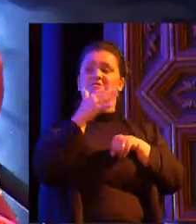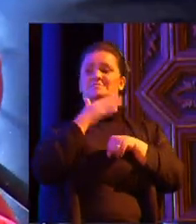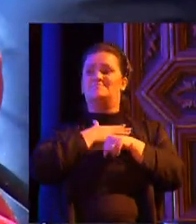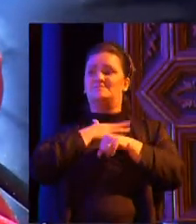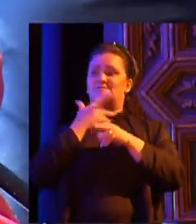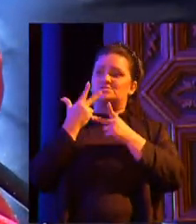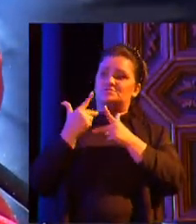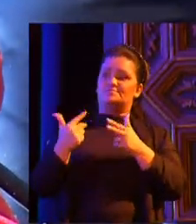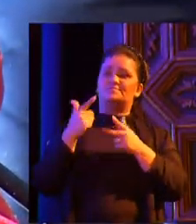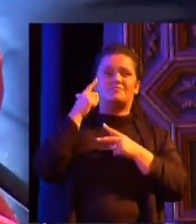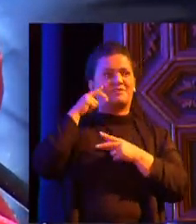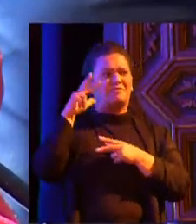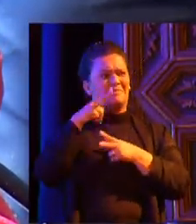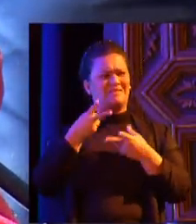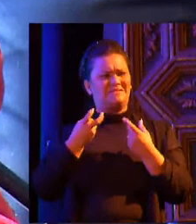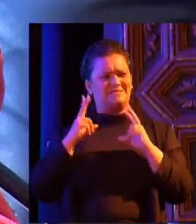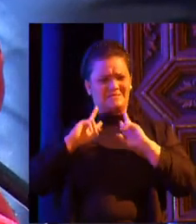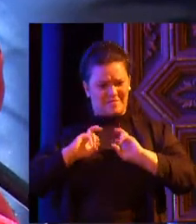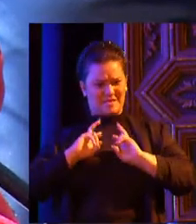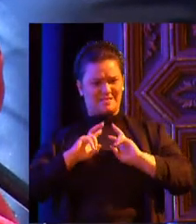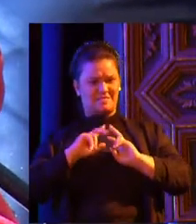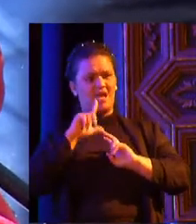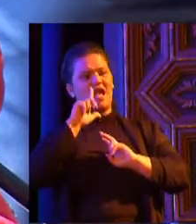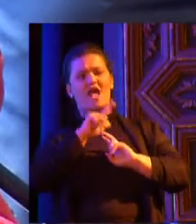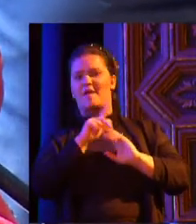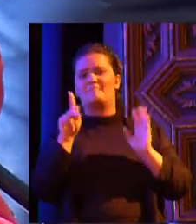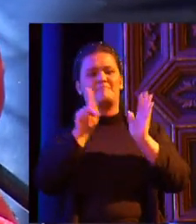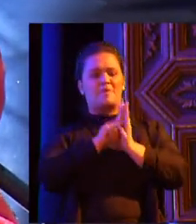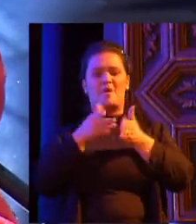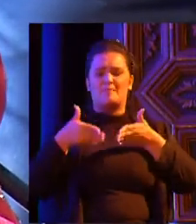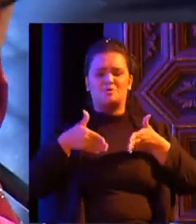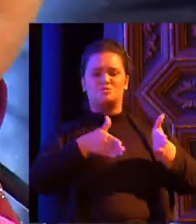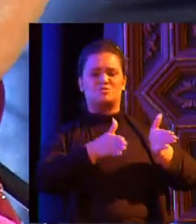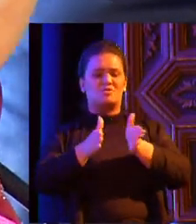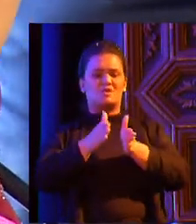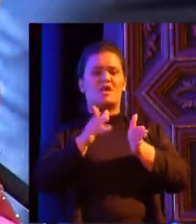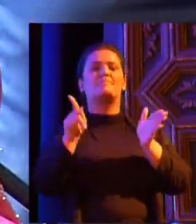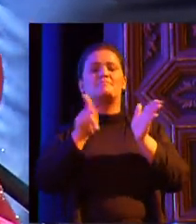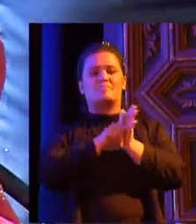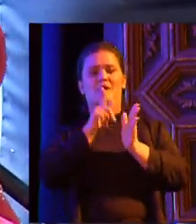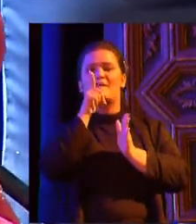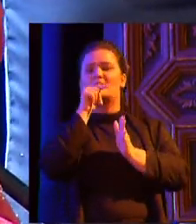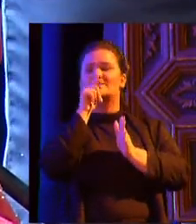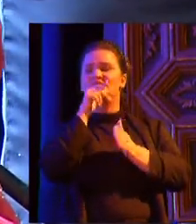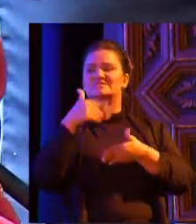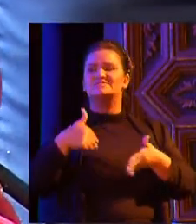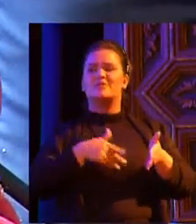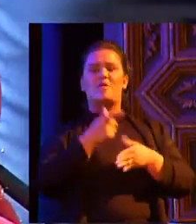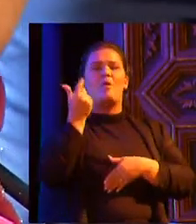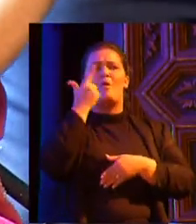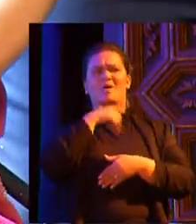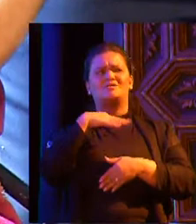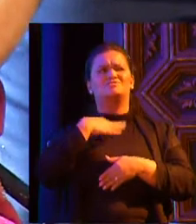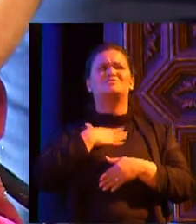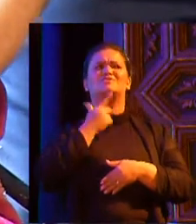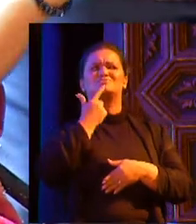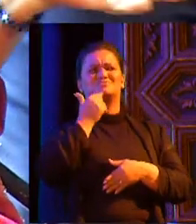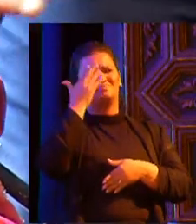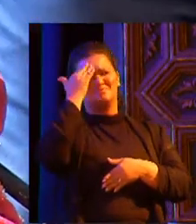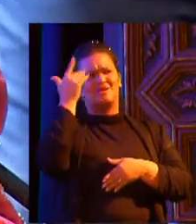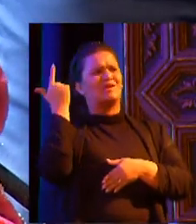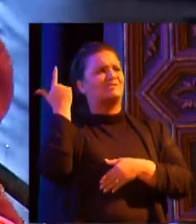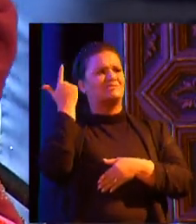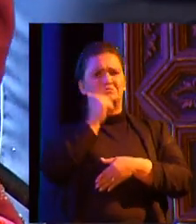vocês já repararam que tudo é ribeirinho. É das águas. Eu acho que eu sou meia E não sei nadar,